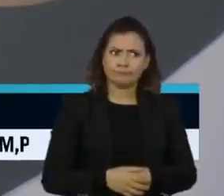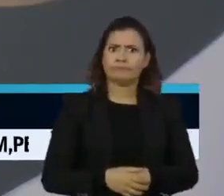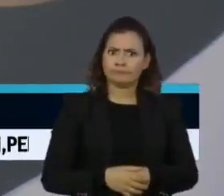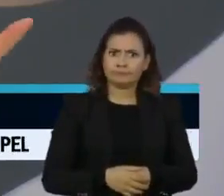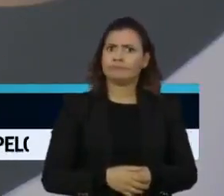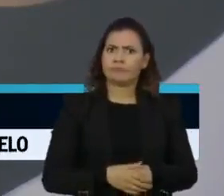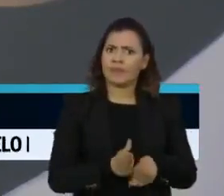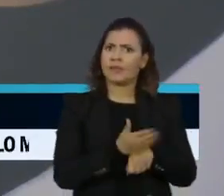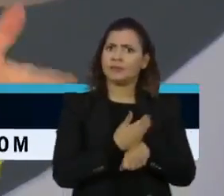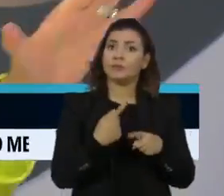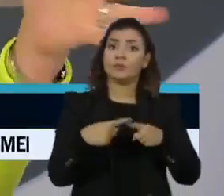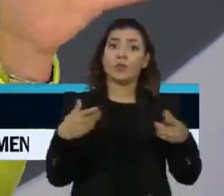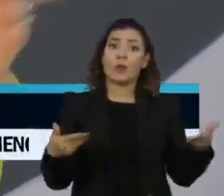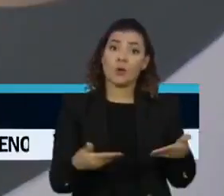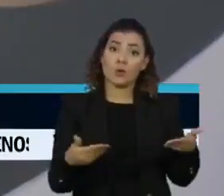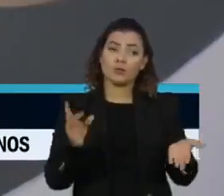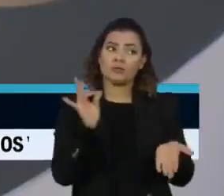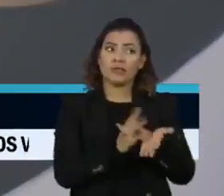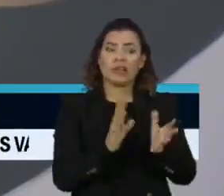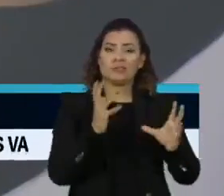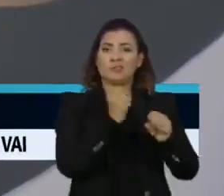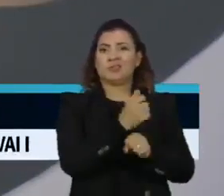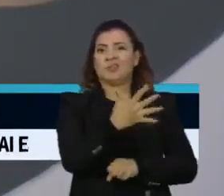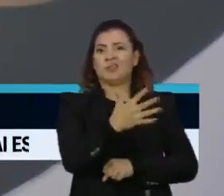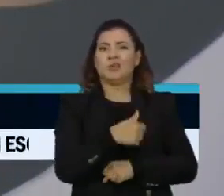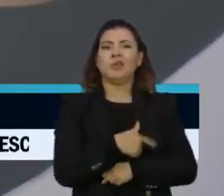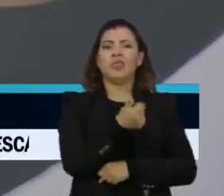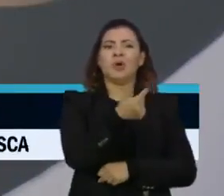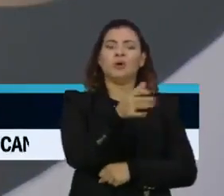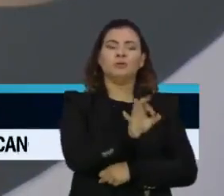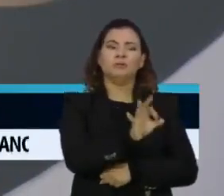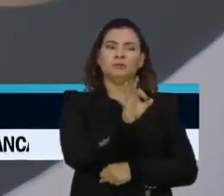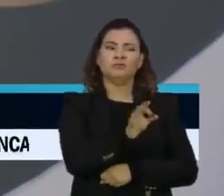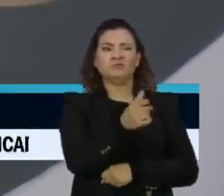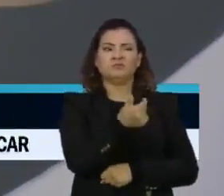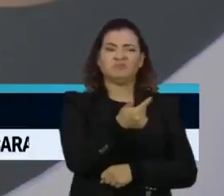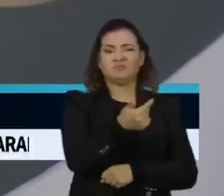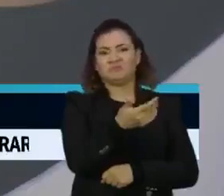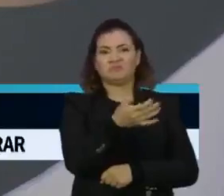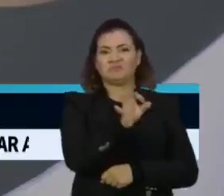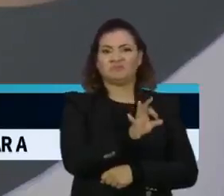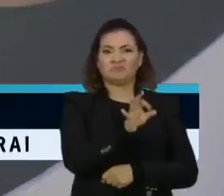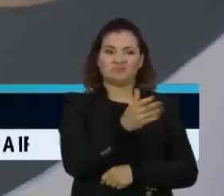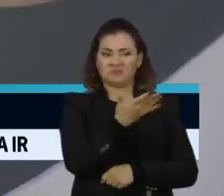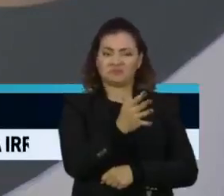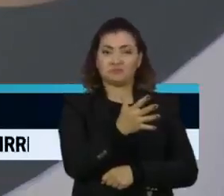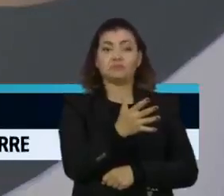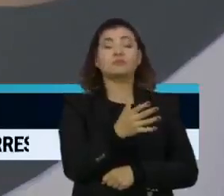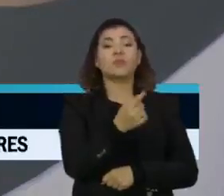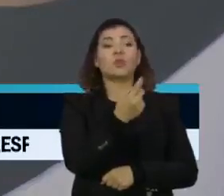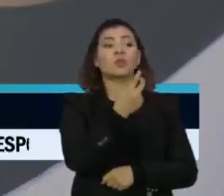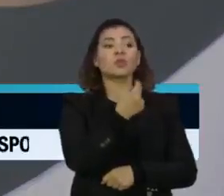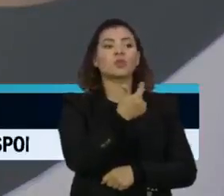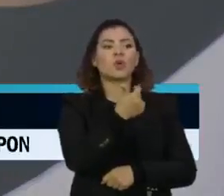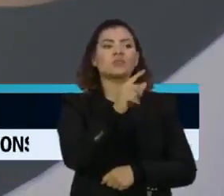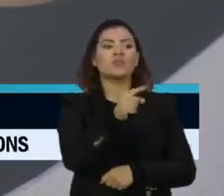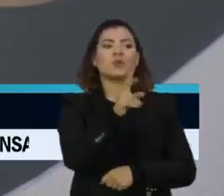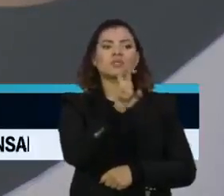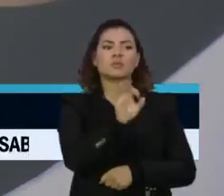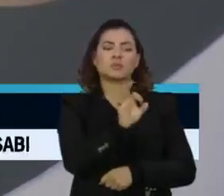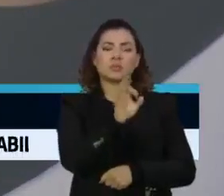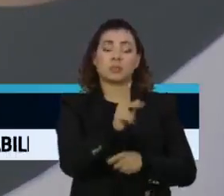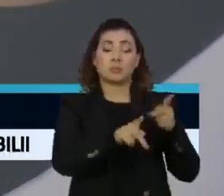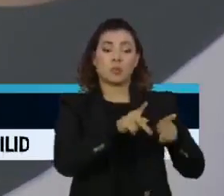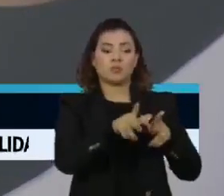otimista né porque nós estamos hoje como liberando aí doze por cento 12 meio por cento da população vacinada e nós estamos em meados de